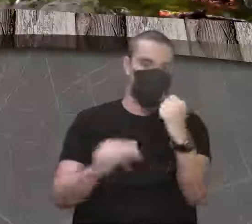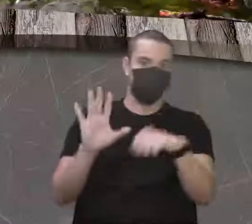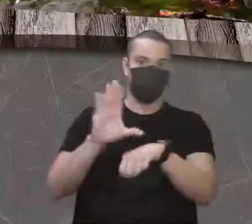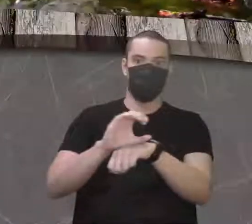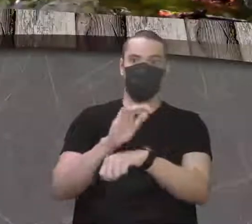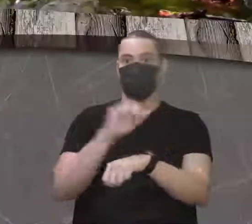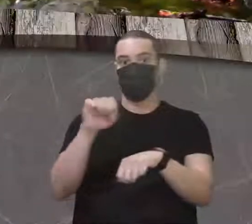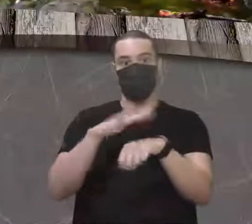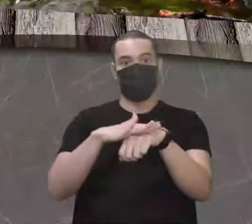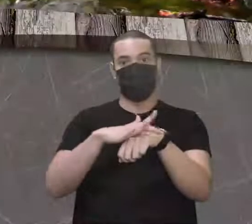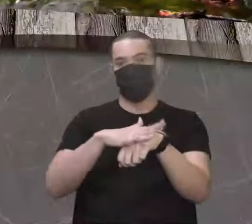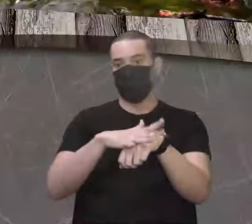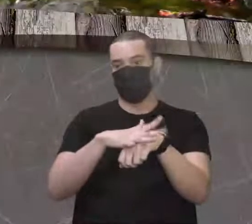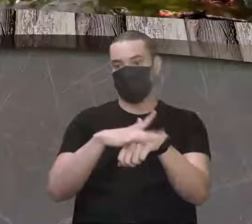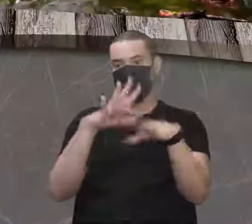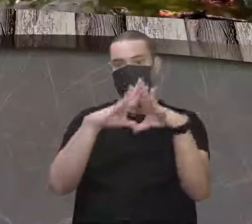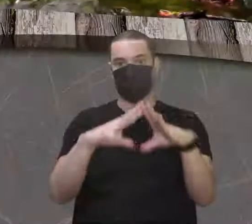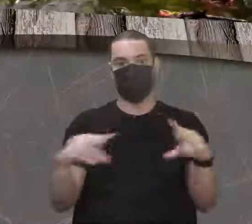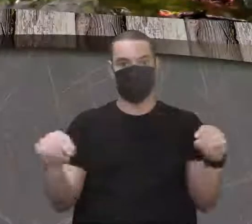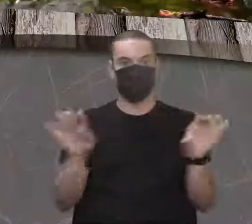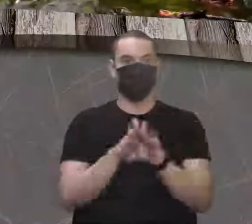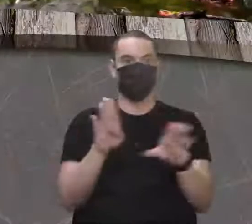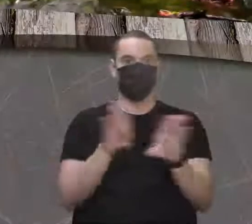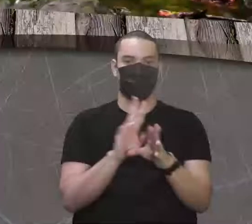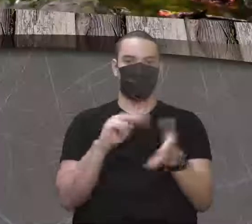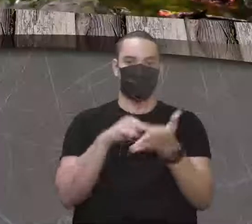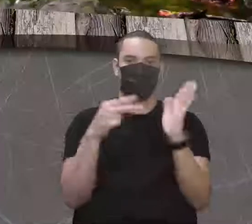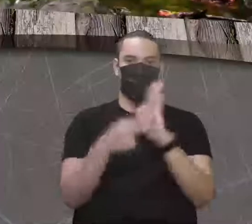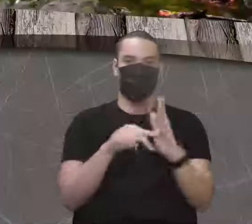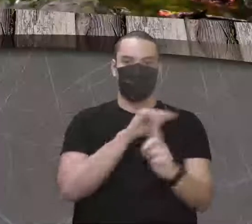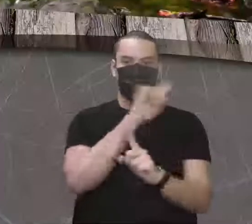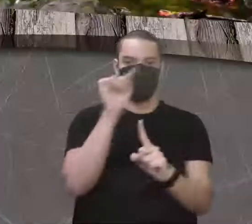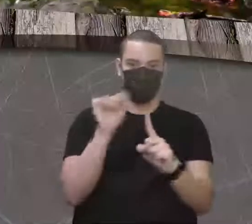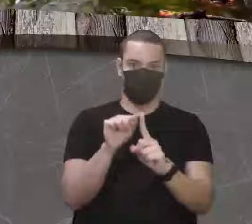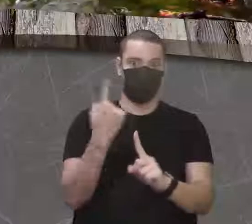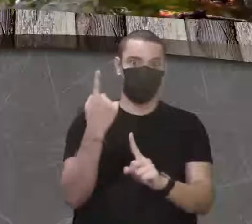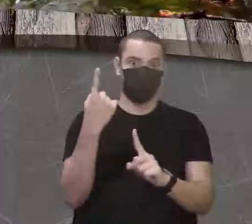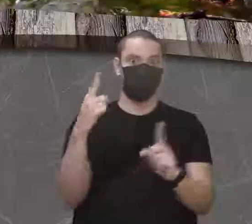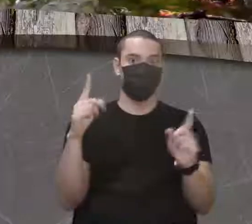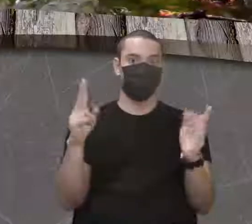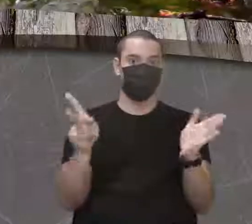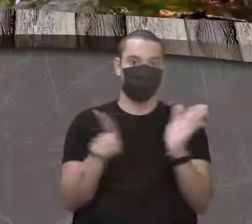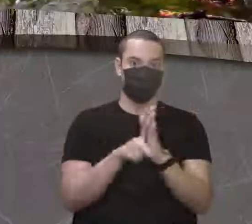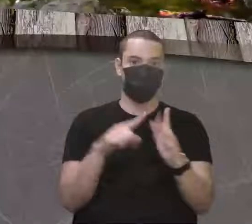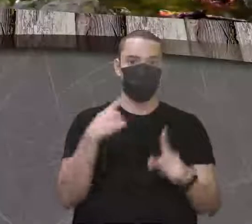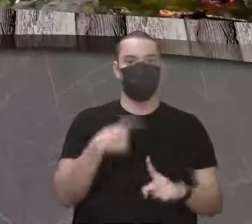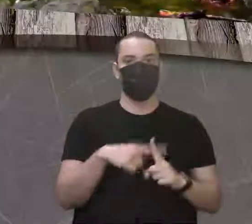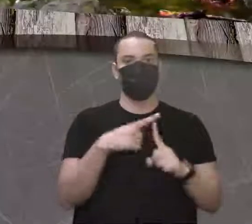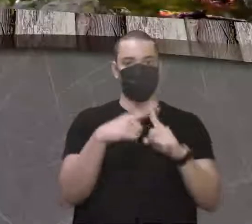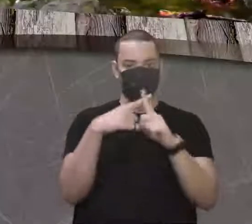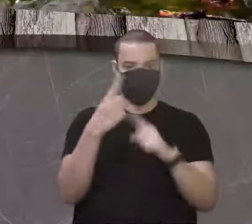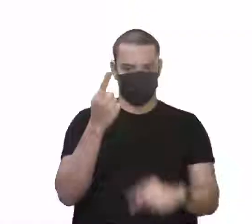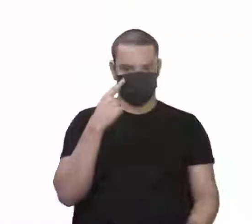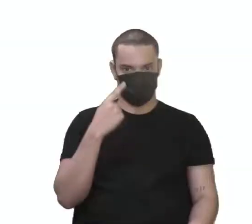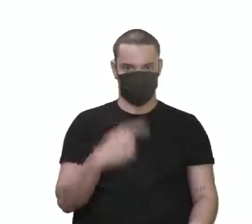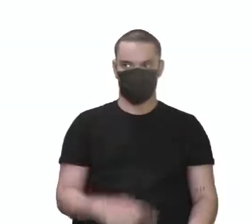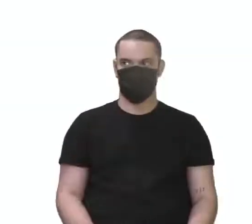doença degenerativa, tá certo? Então, essas são as funções, uma das, né, vantagens desse processo. Joga